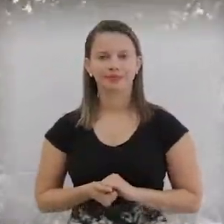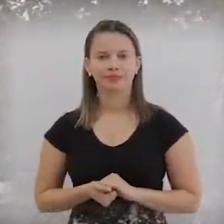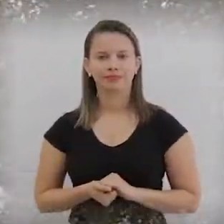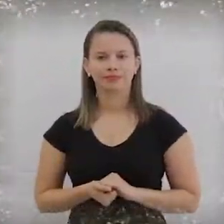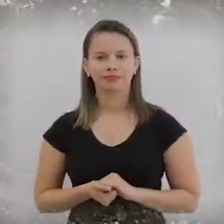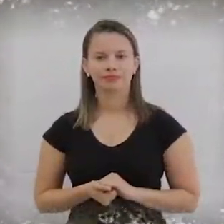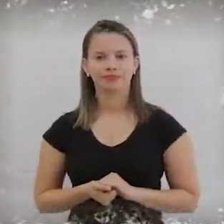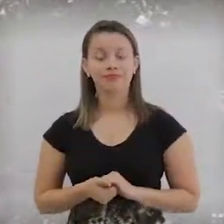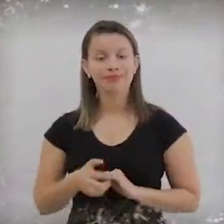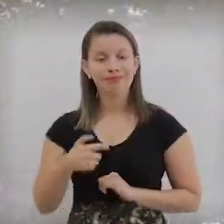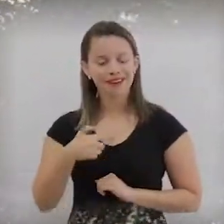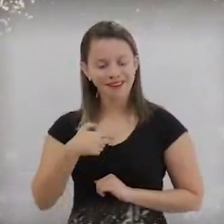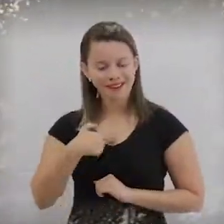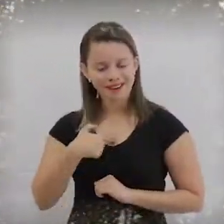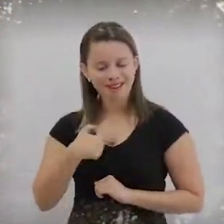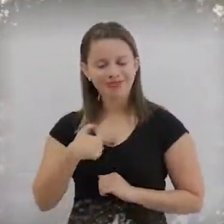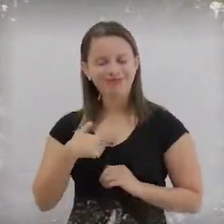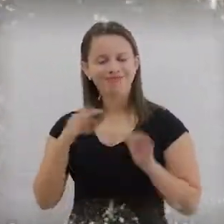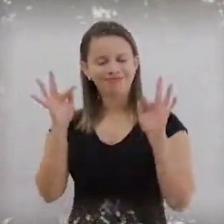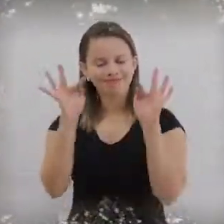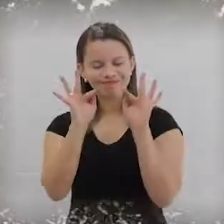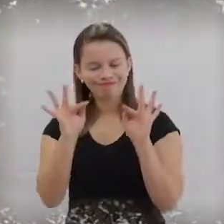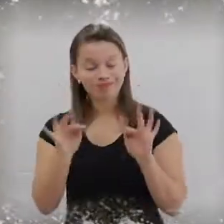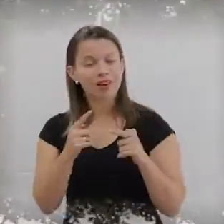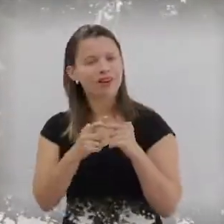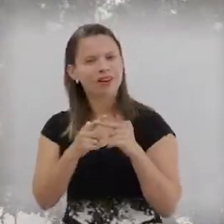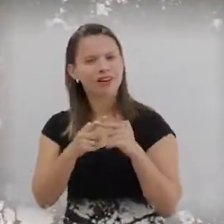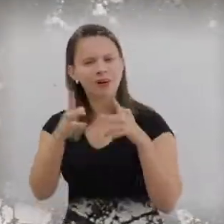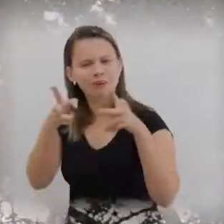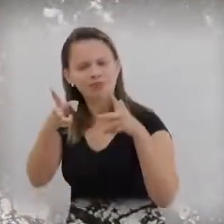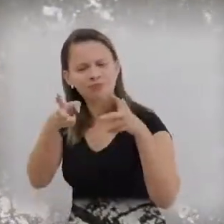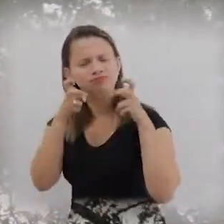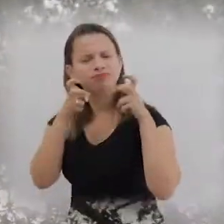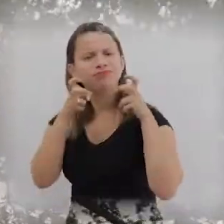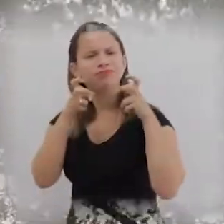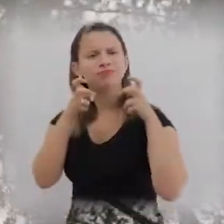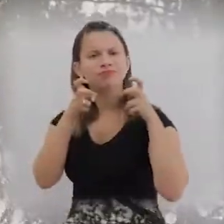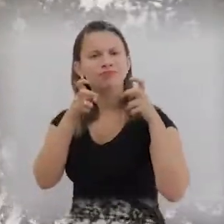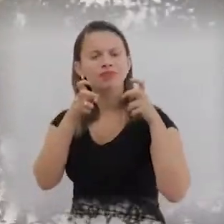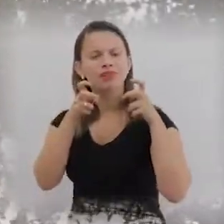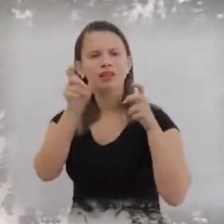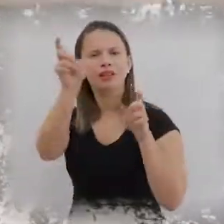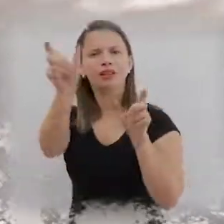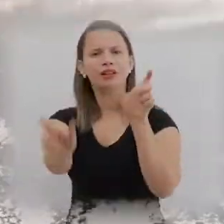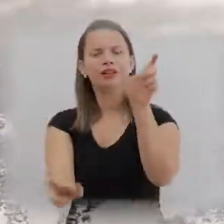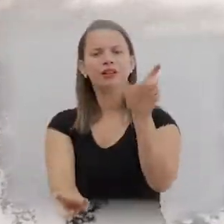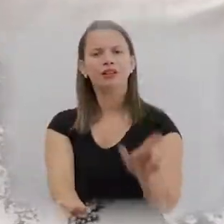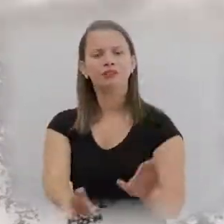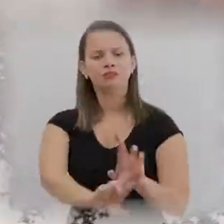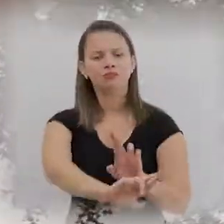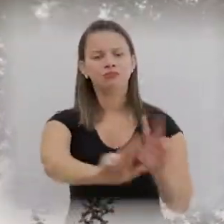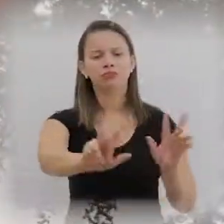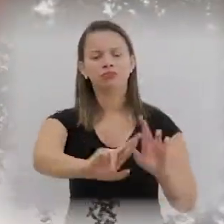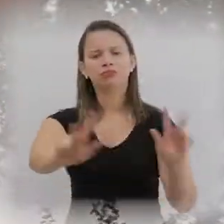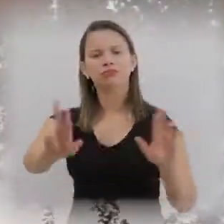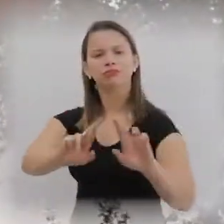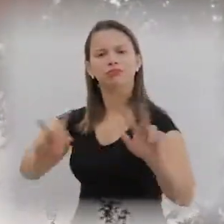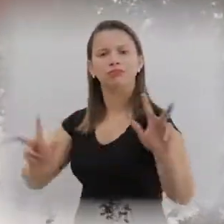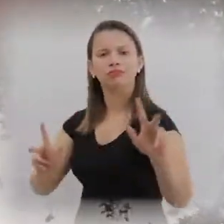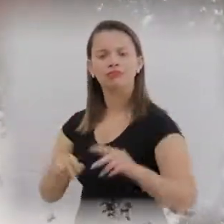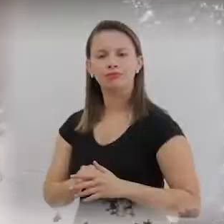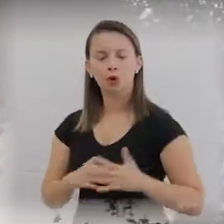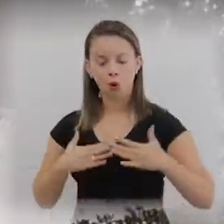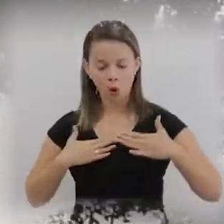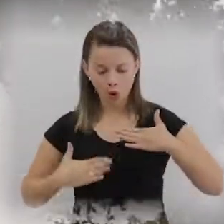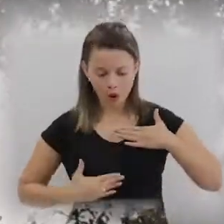Eu fiquei muito feliz de perceber que ninguém é igual a ninguém. E o